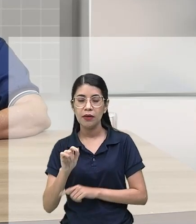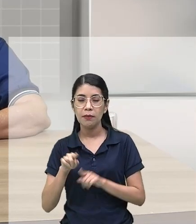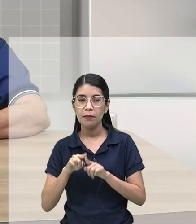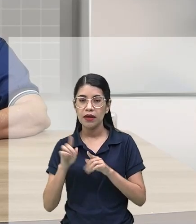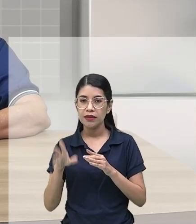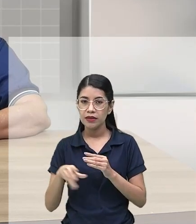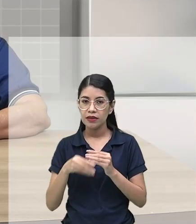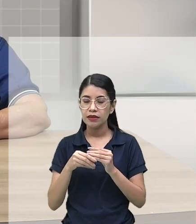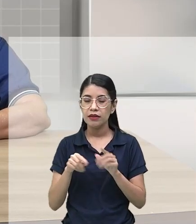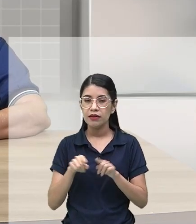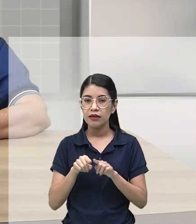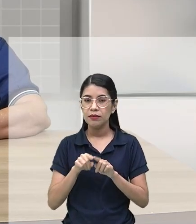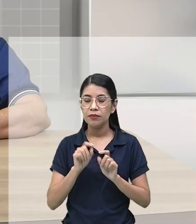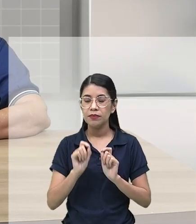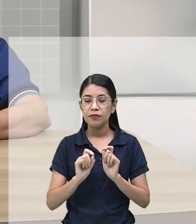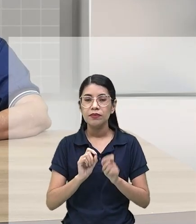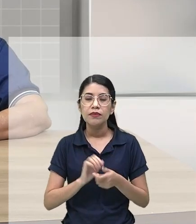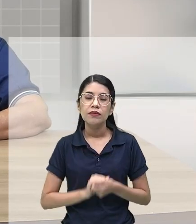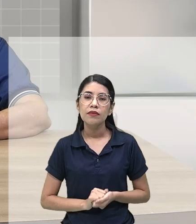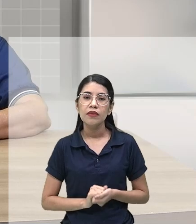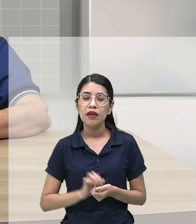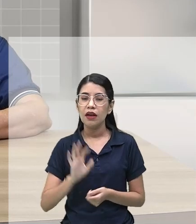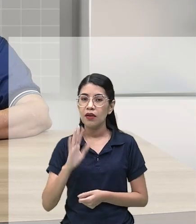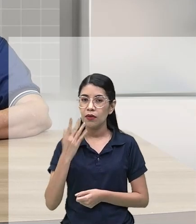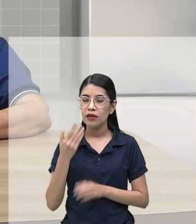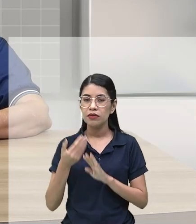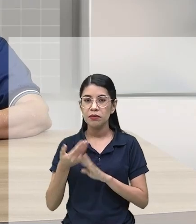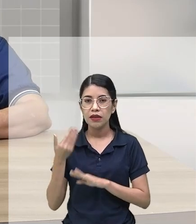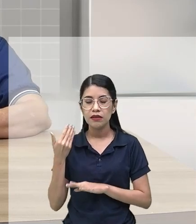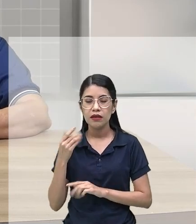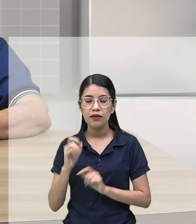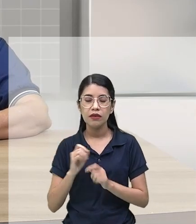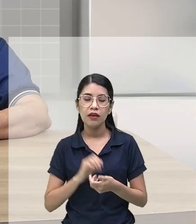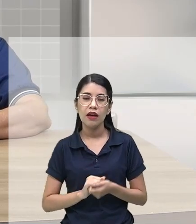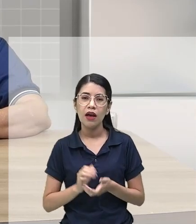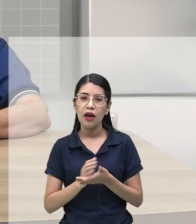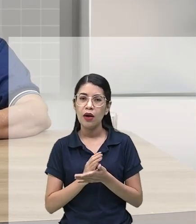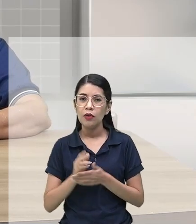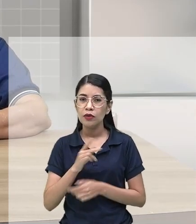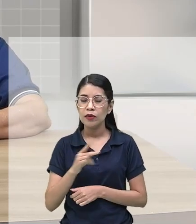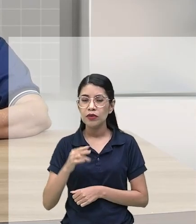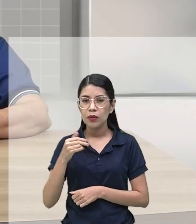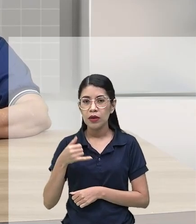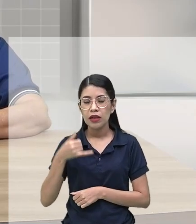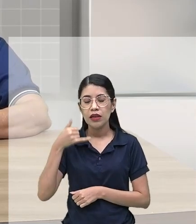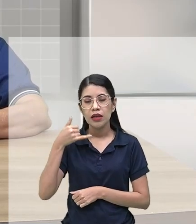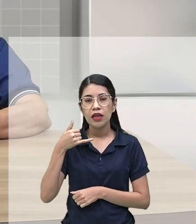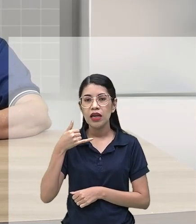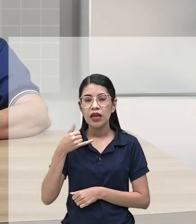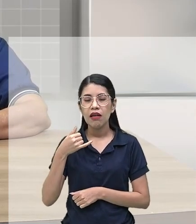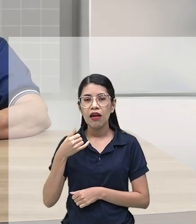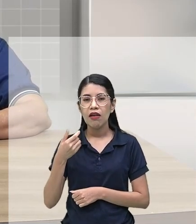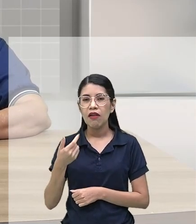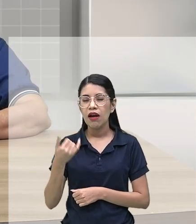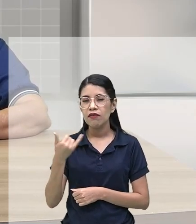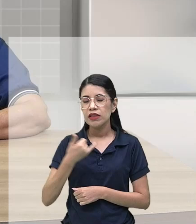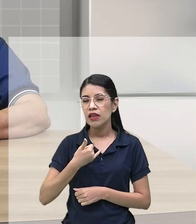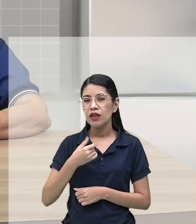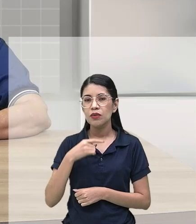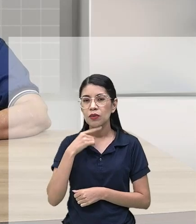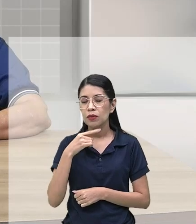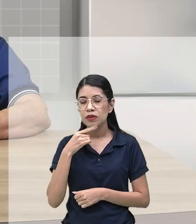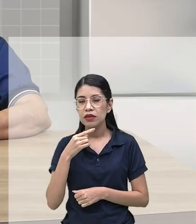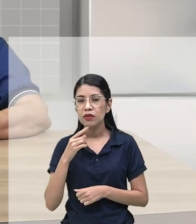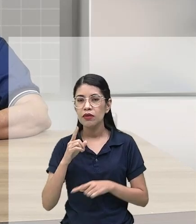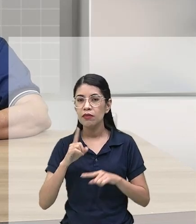também, professores, que aconteceu muito, o professor ligando para a gente, eu não estou conseguindo, não está chegando o material da minha turma.